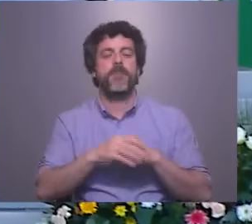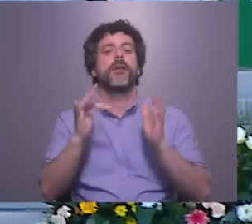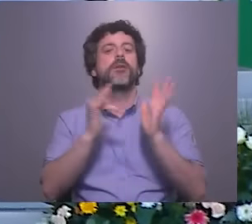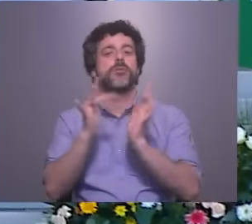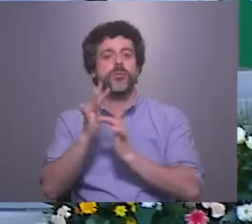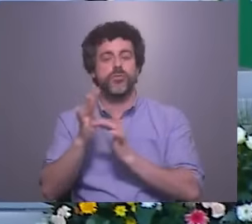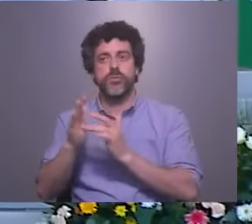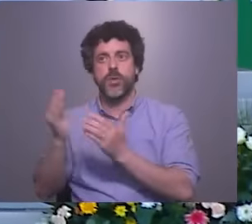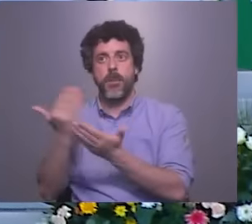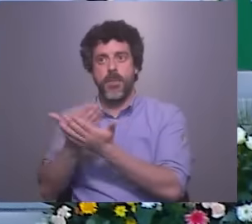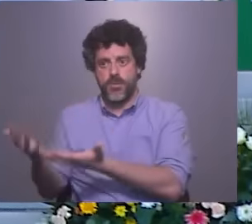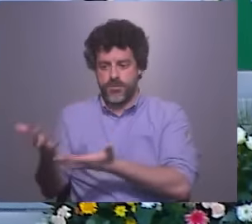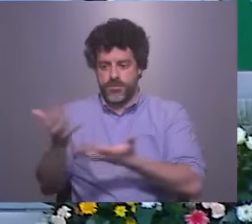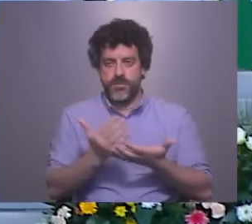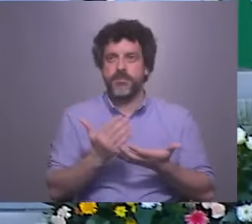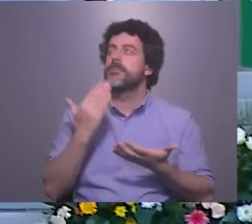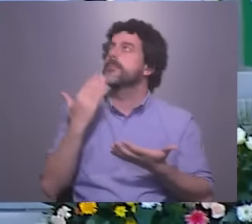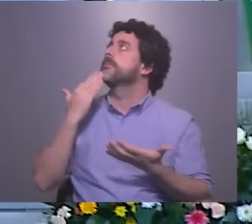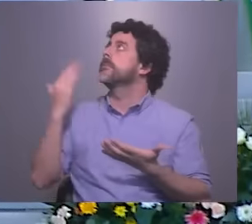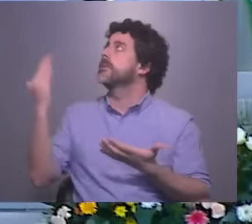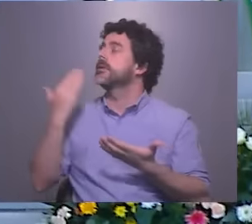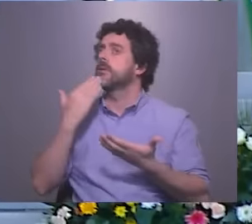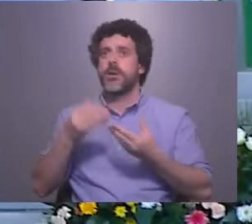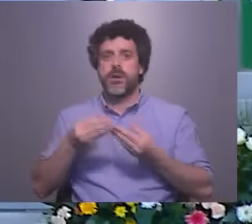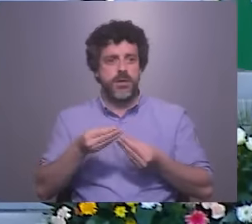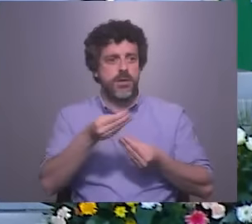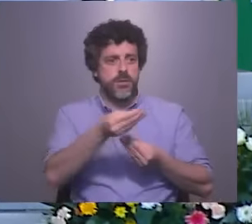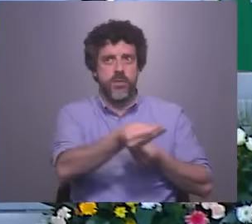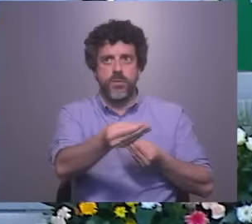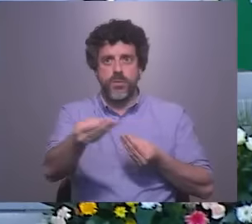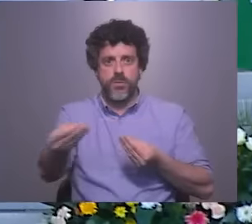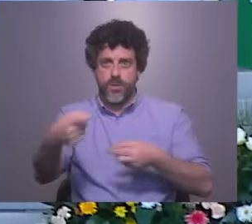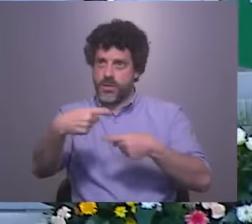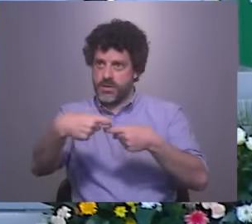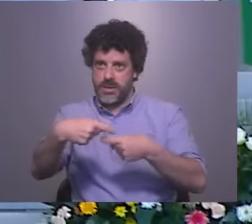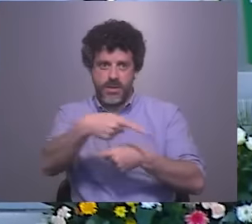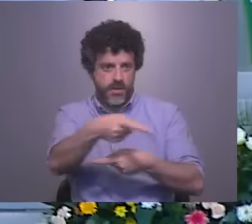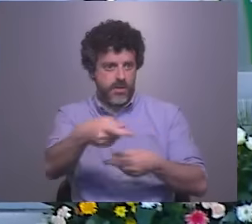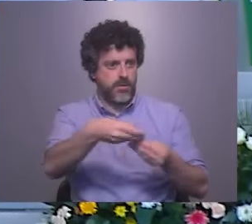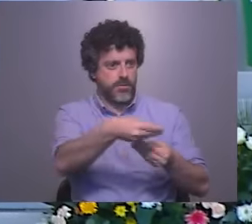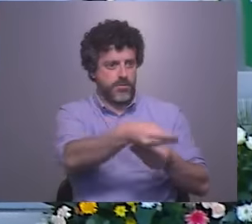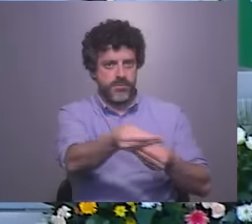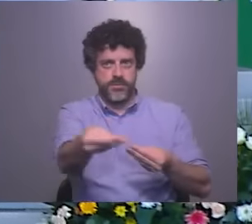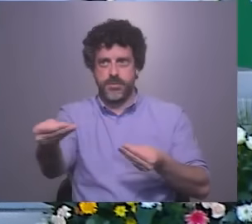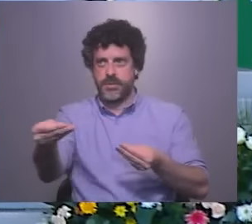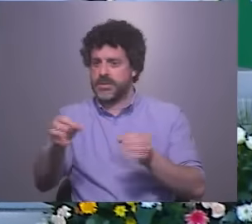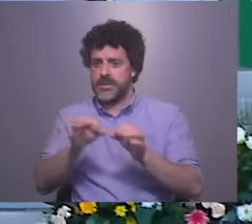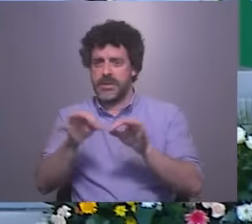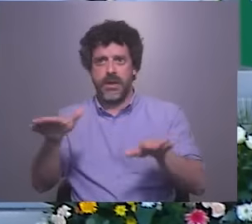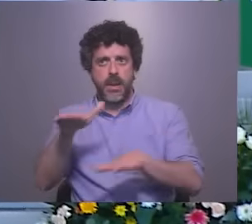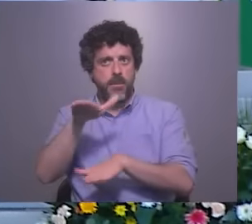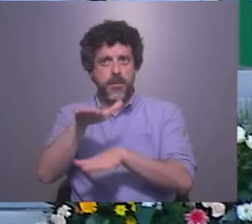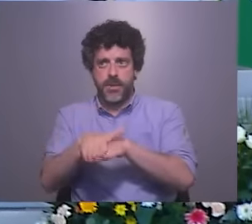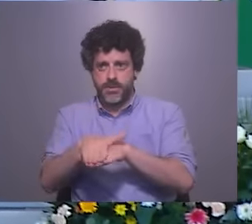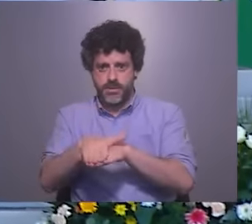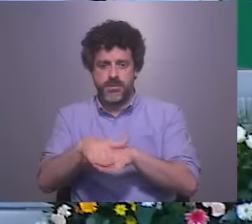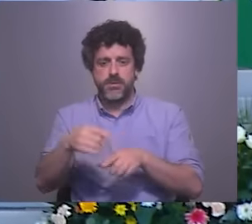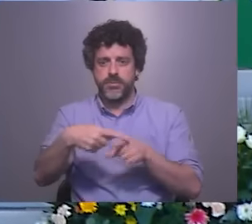naquele lugar, e os homens sentaram-se em número de uns 5.000. Então